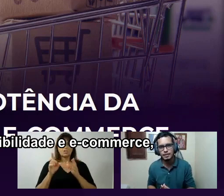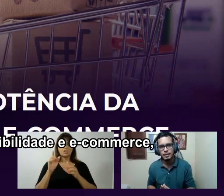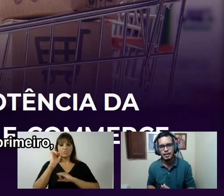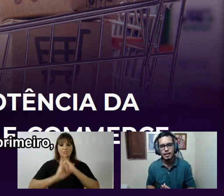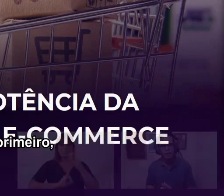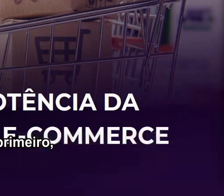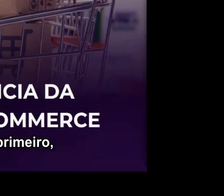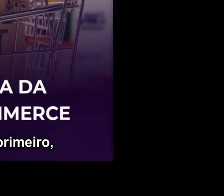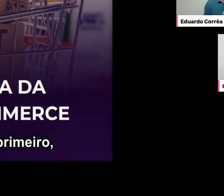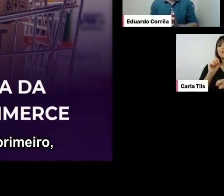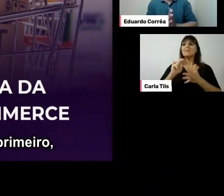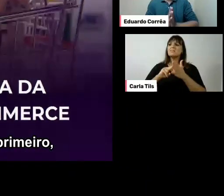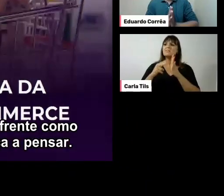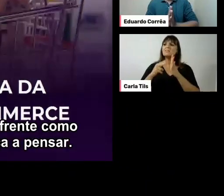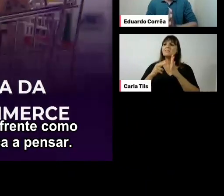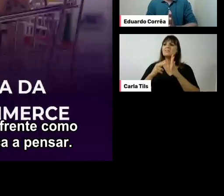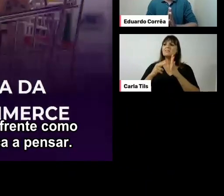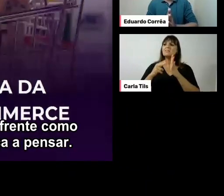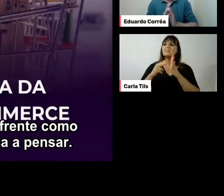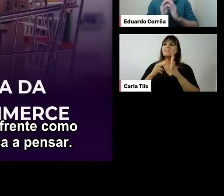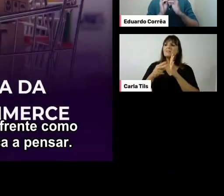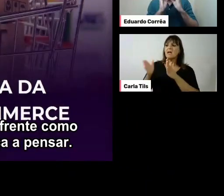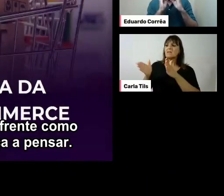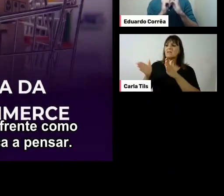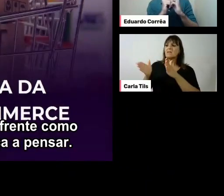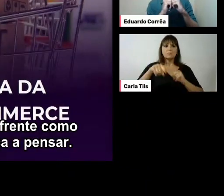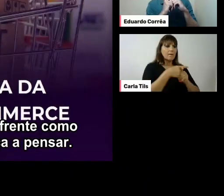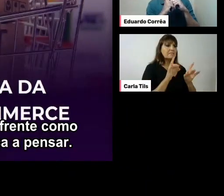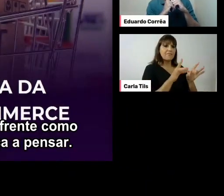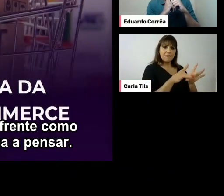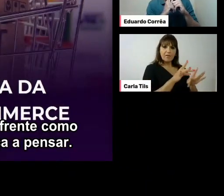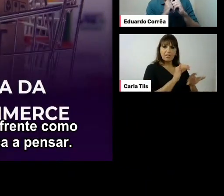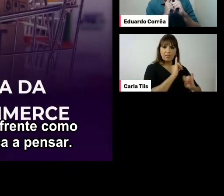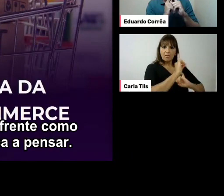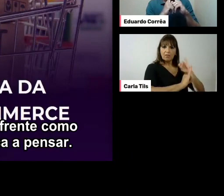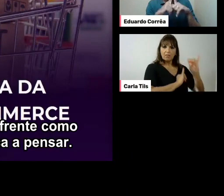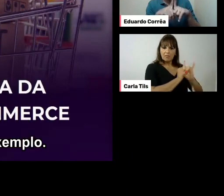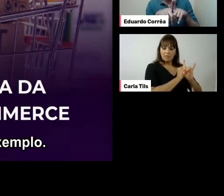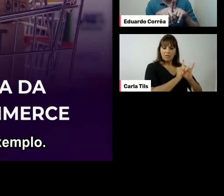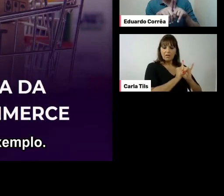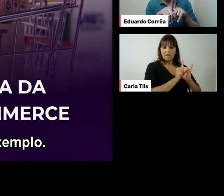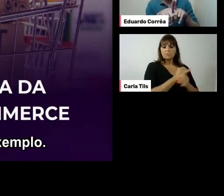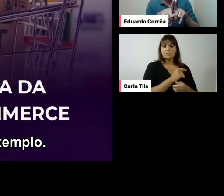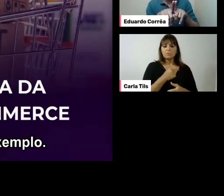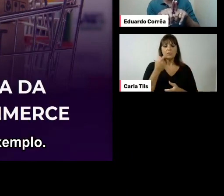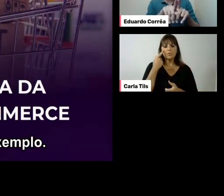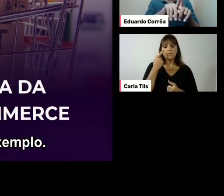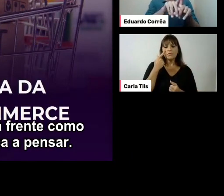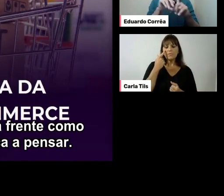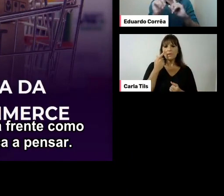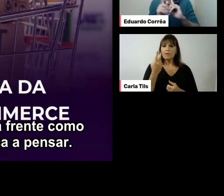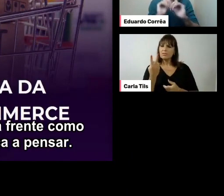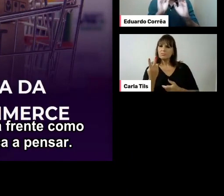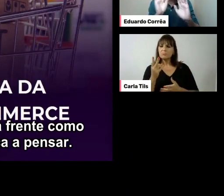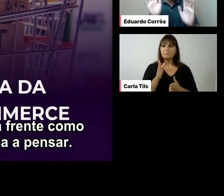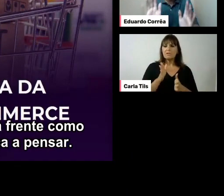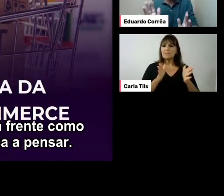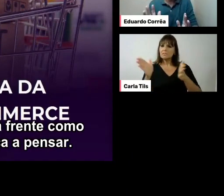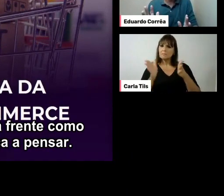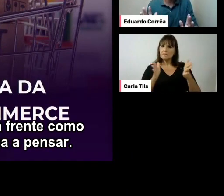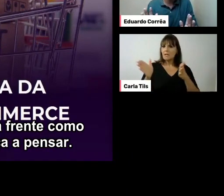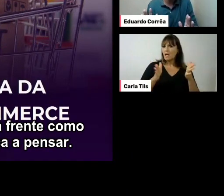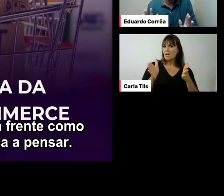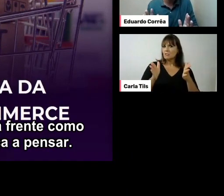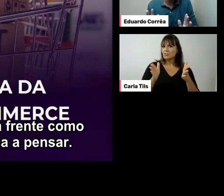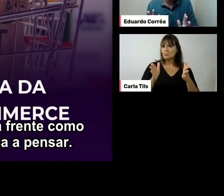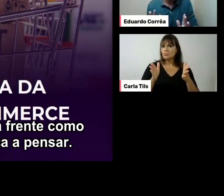e-commerce? Quando nós paramos para olhar a acessibilidade e e-commerce, nós temos que começar primeiro, vamos começar de trás para frente, como